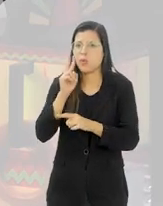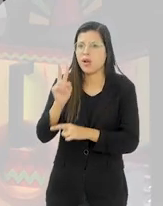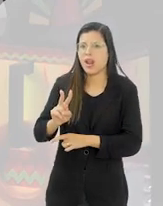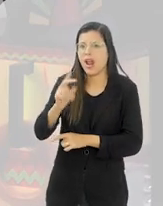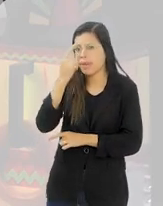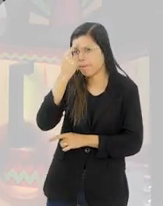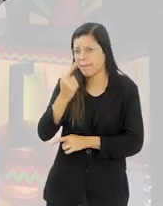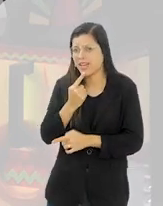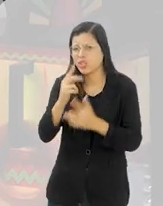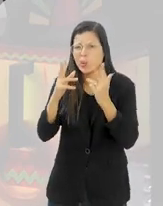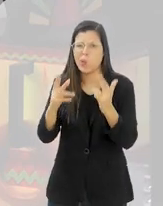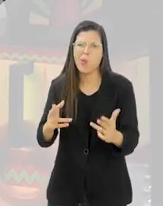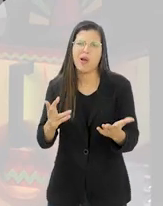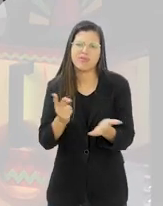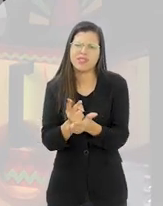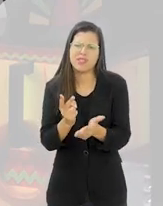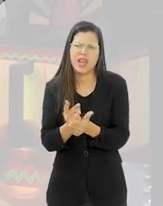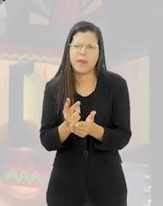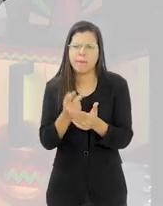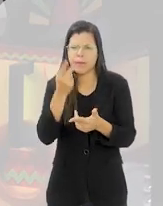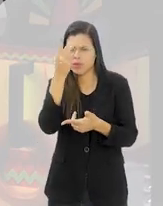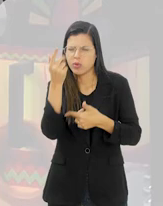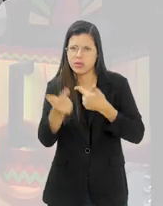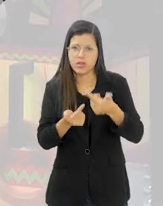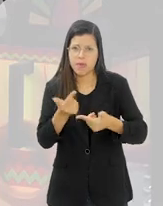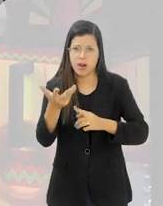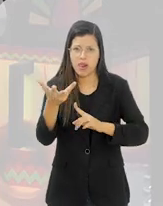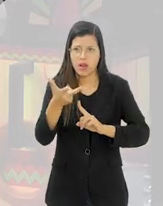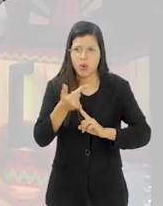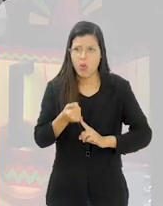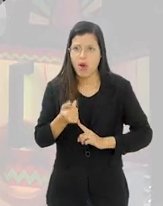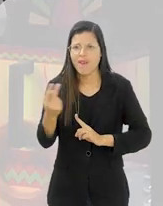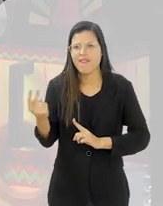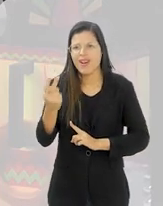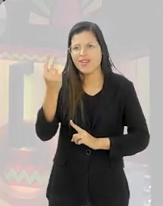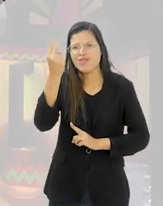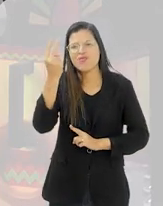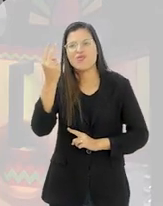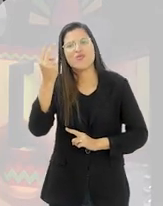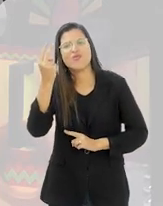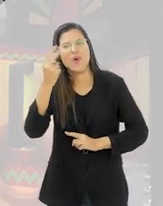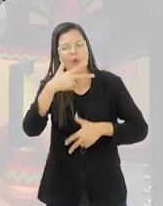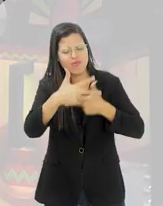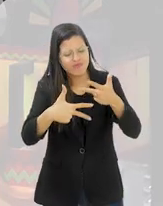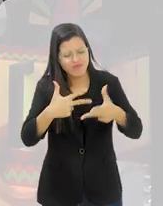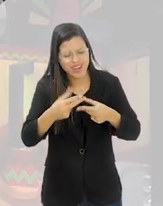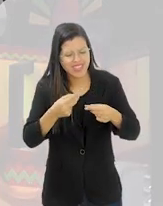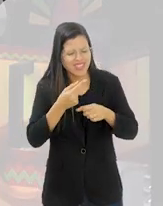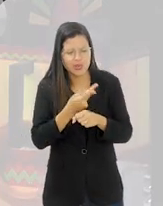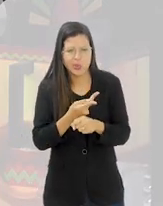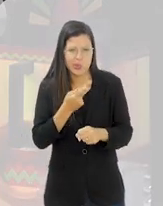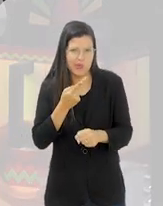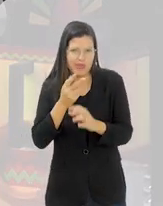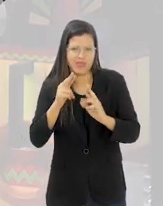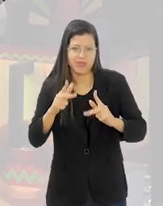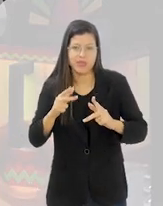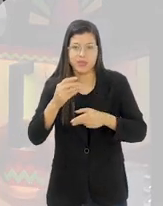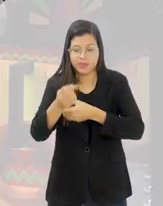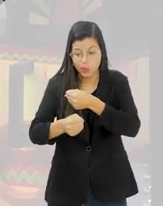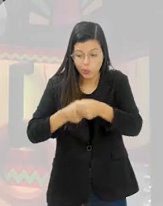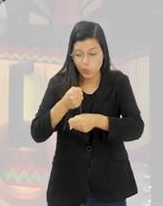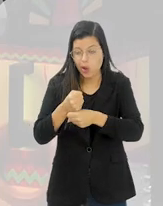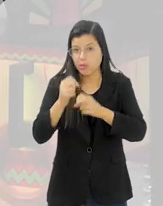toda hora? Não. Quem trabalha com arte dá muito valor a qualquer mimo, qualquer coisa que seja diferente. Então, todo ano